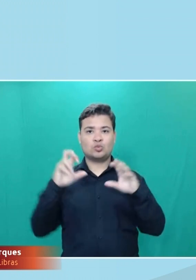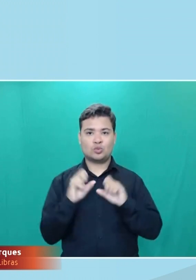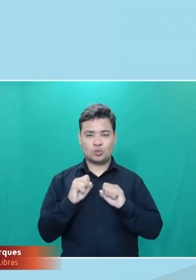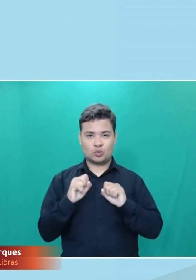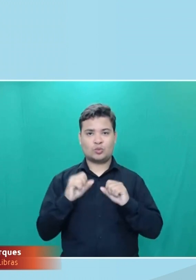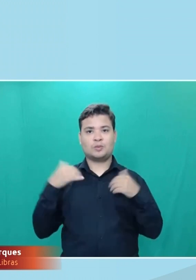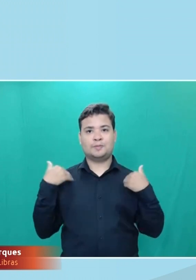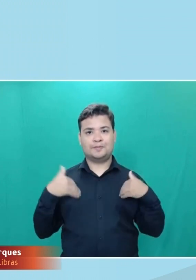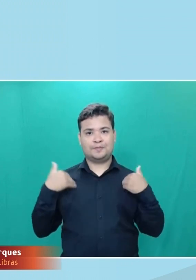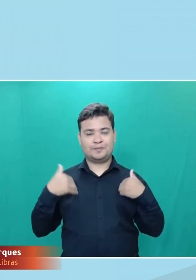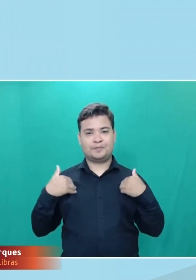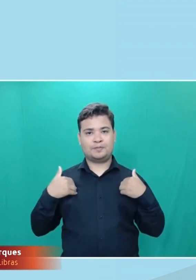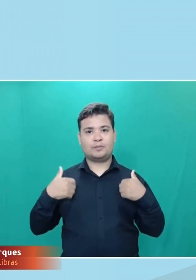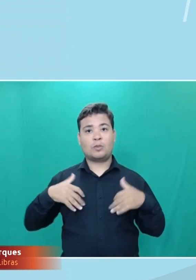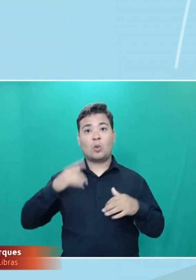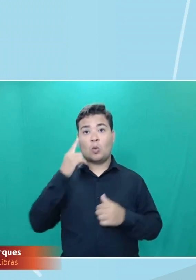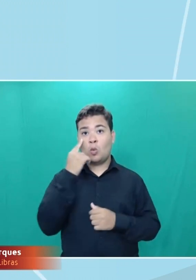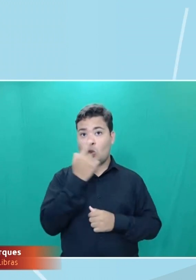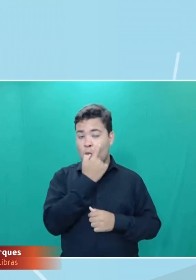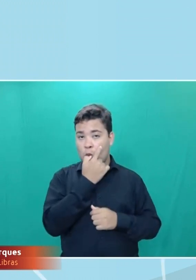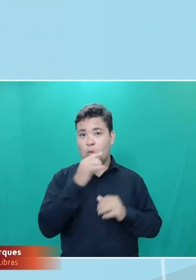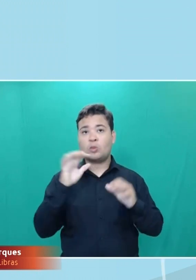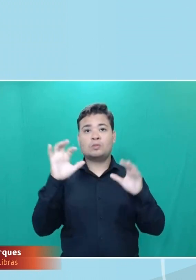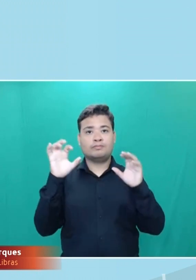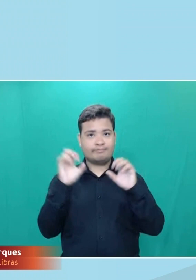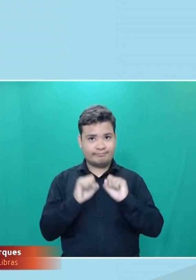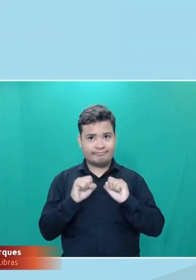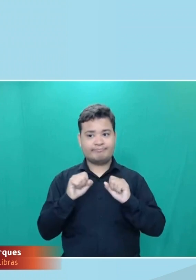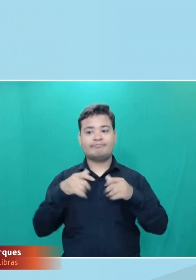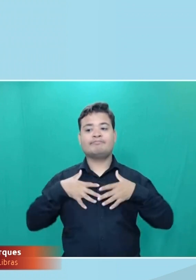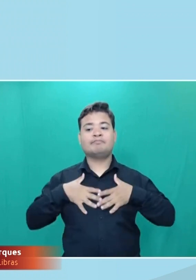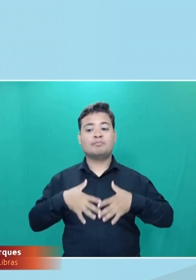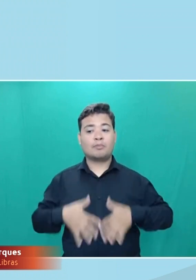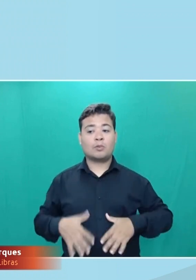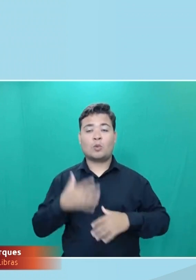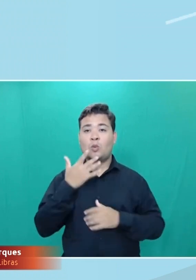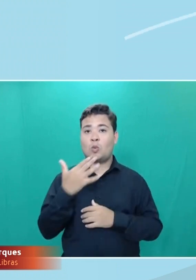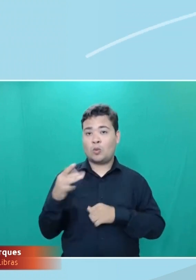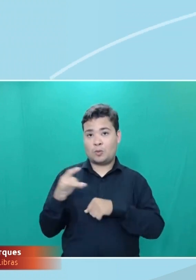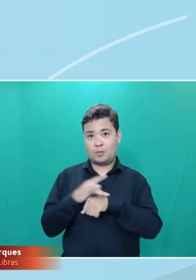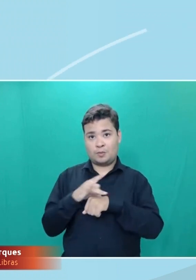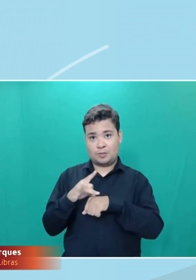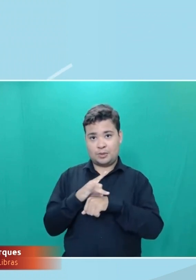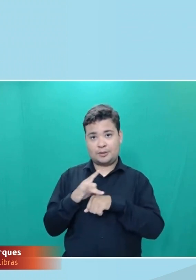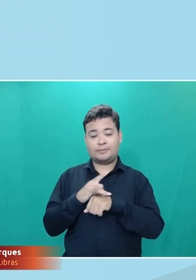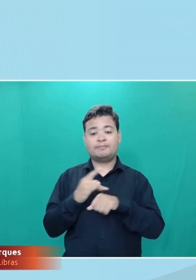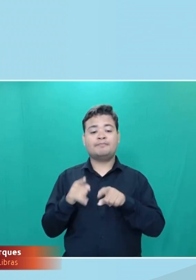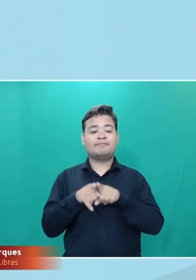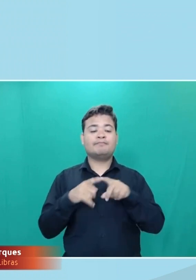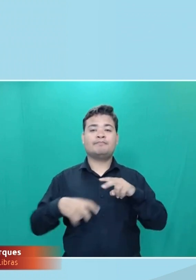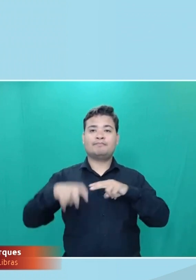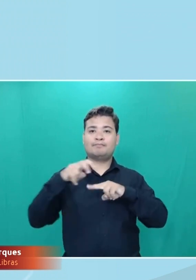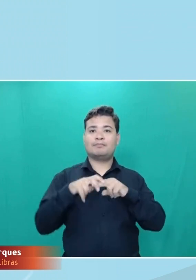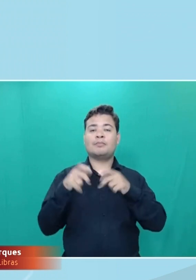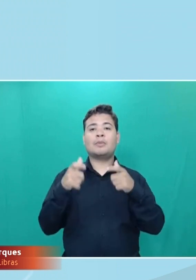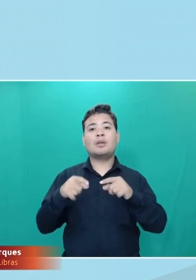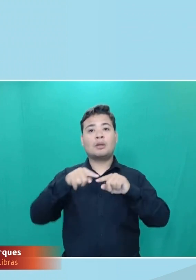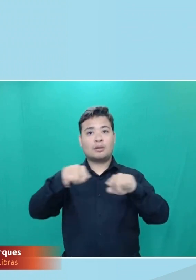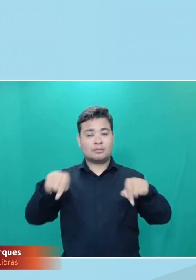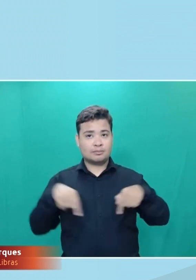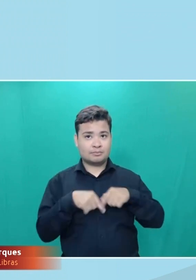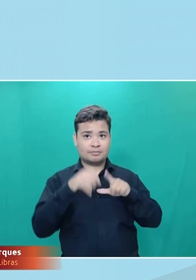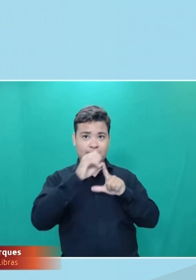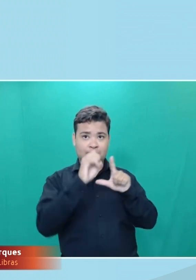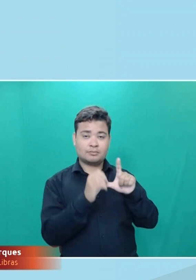altura dos ombros, olhos também escuros. Estou vestindo uma roupa preta e sentada na redação da TV